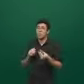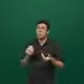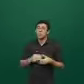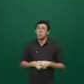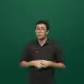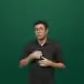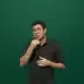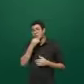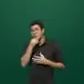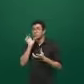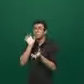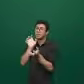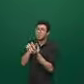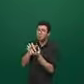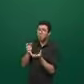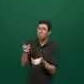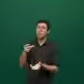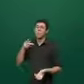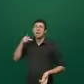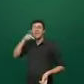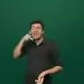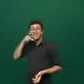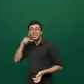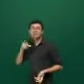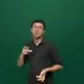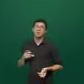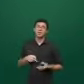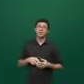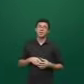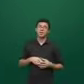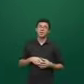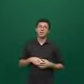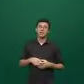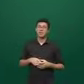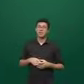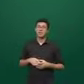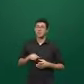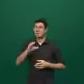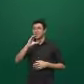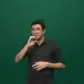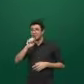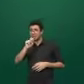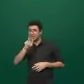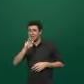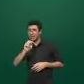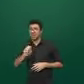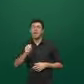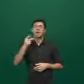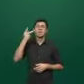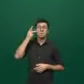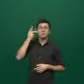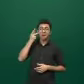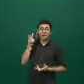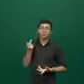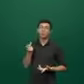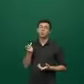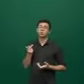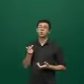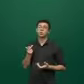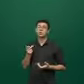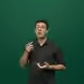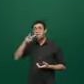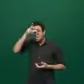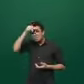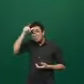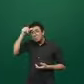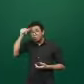como Pernambuco, a Paraíba já estava sinalizando, o Ceará, São Paulo tinha já alguma coisa, o